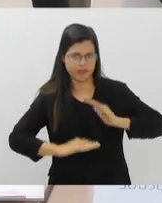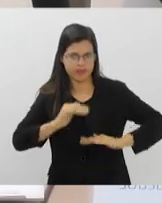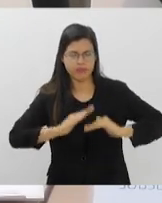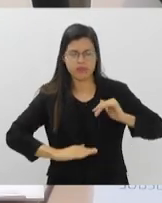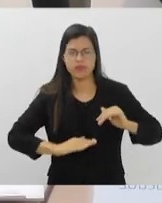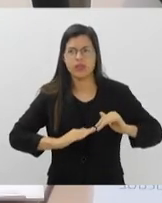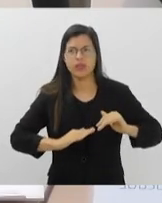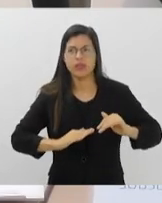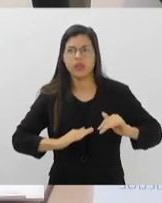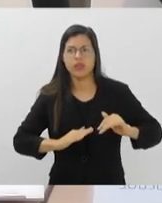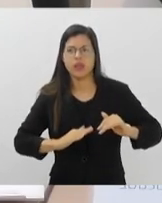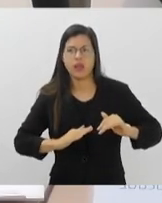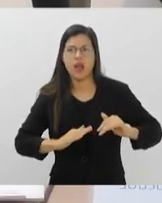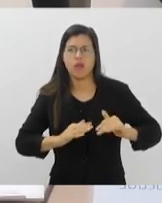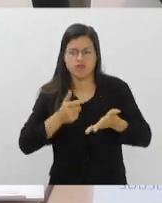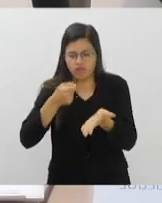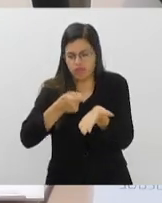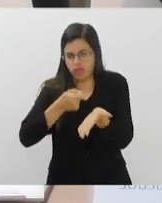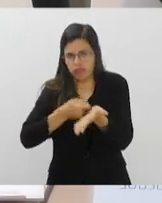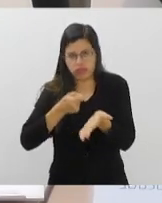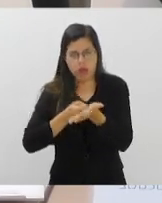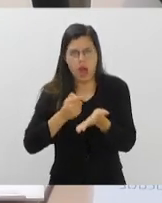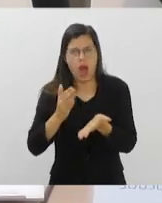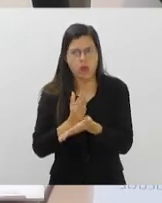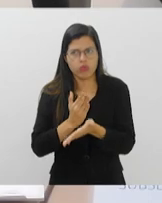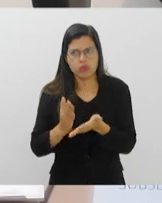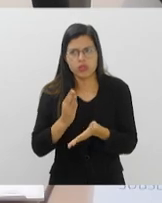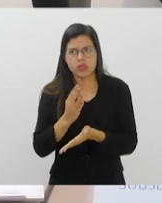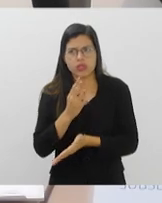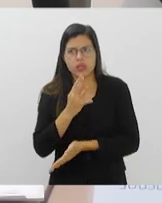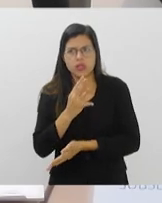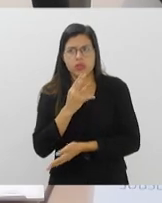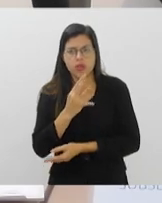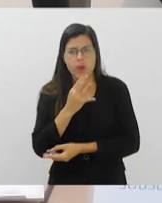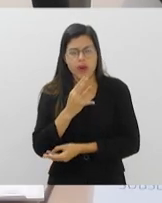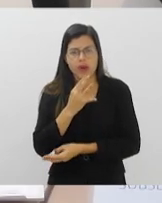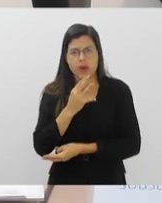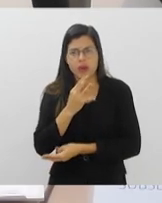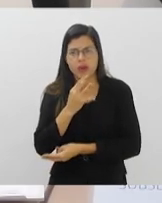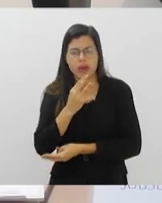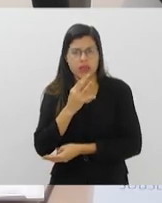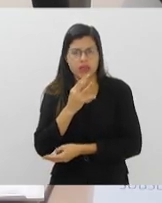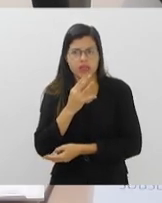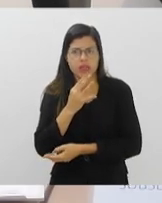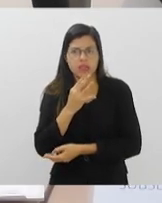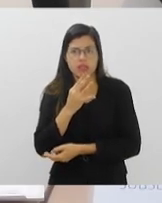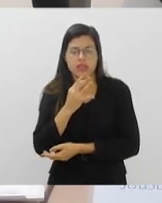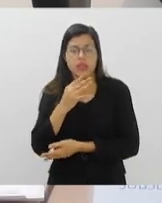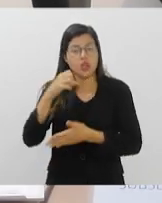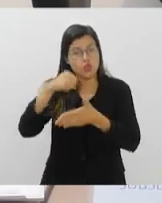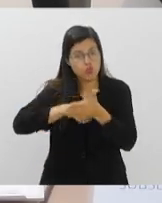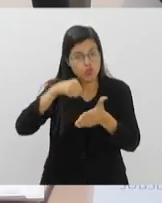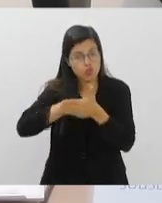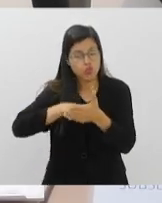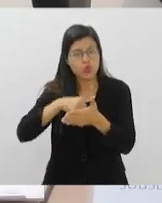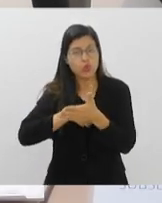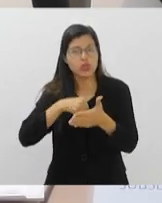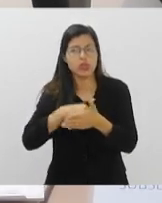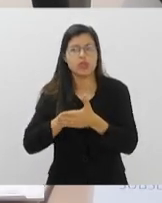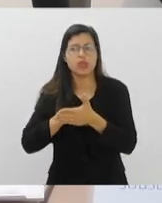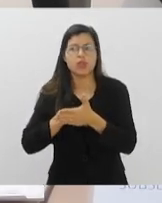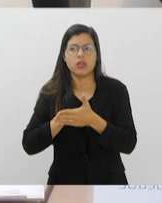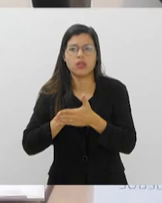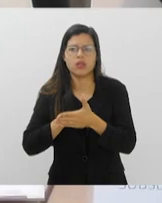Sérgio como alguns que a gente conhece pouco porque se não for além de Juiz militante da causa não vai dar